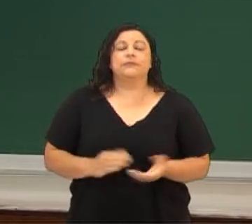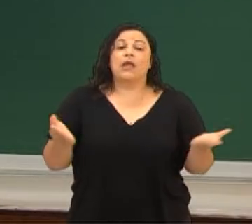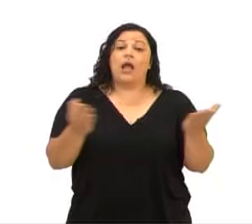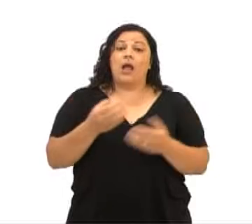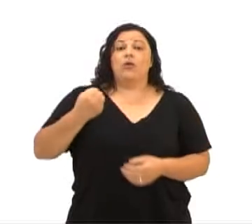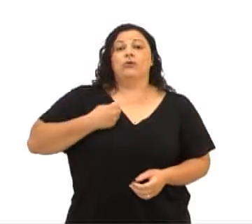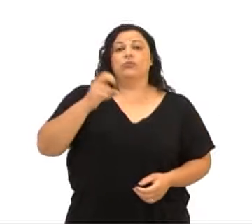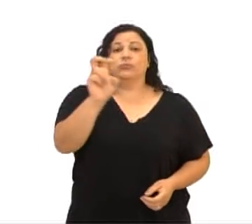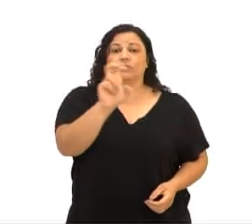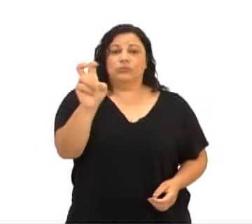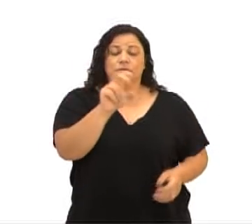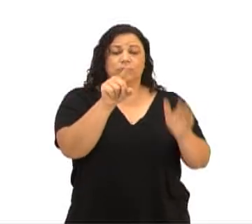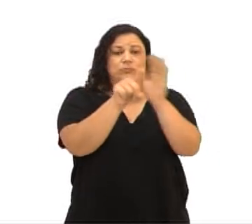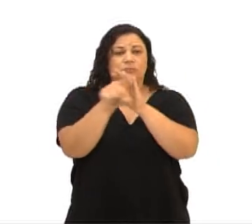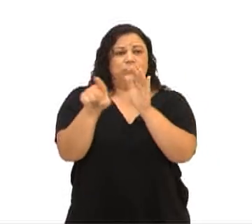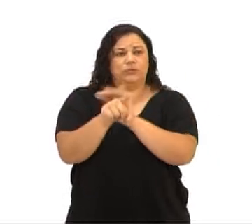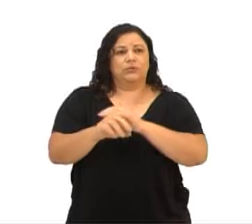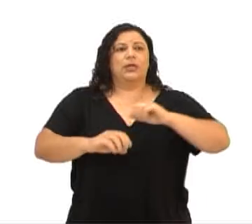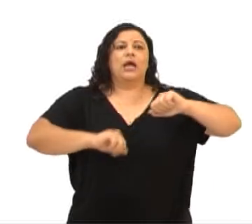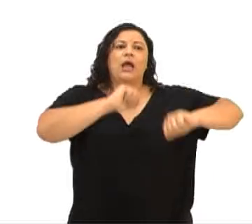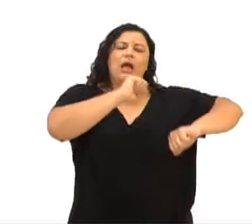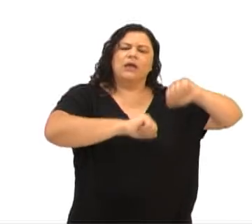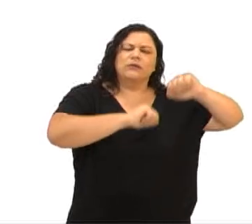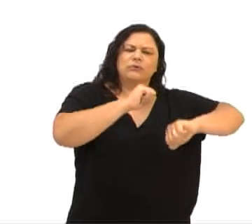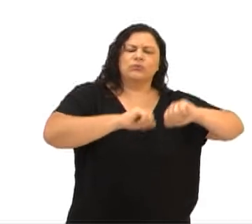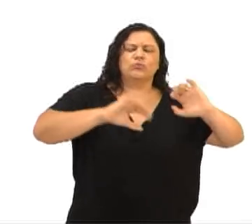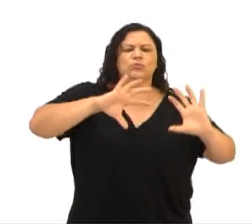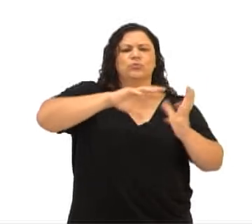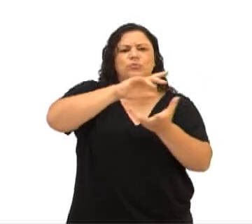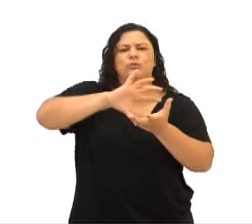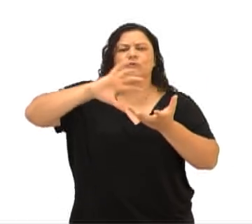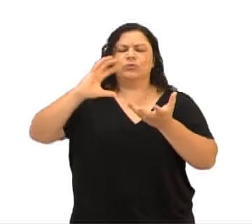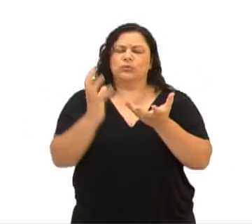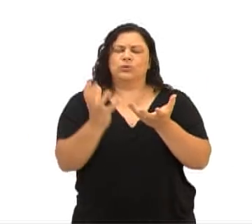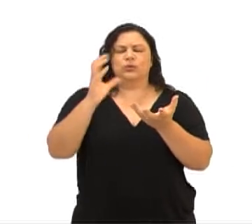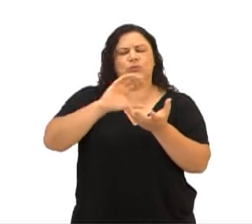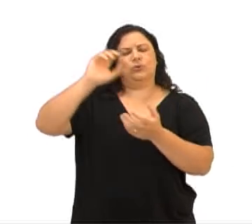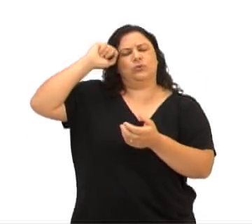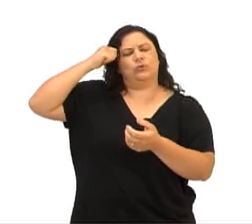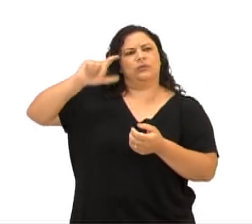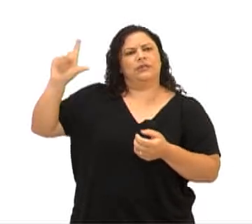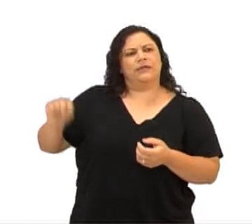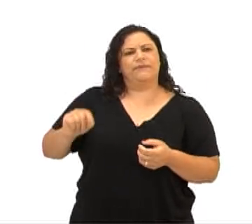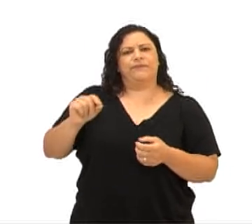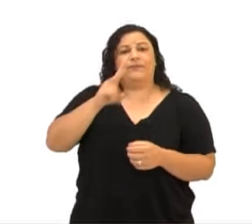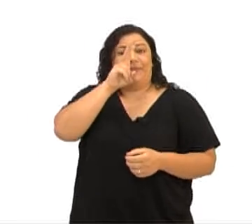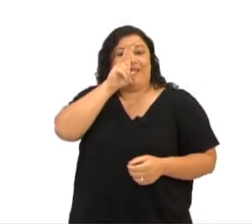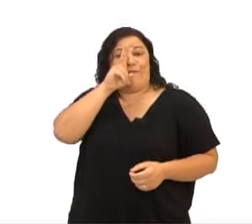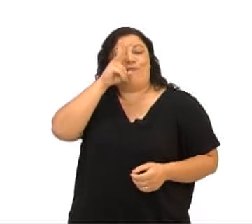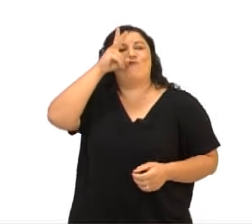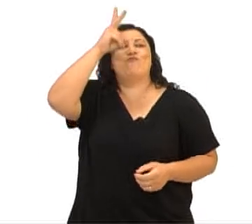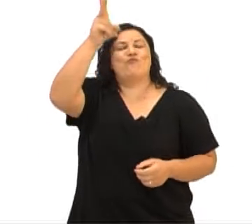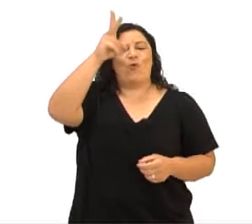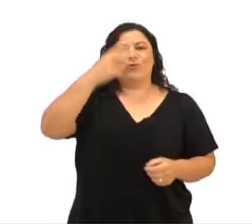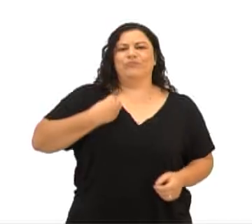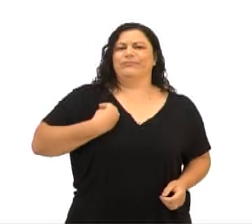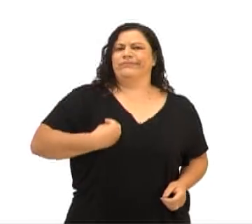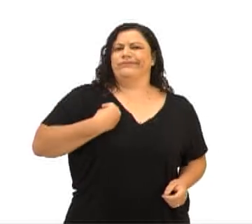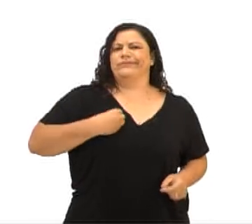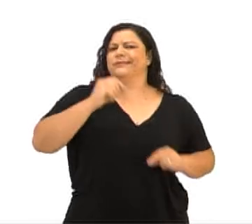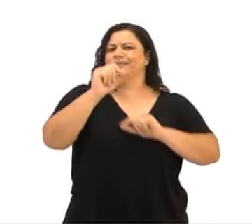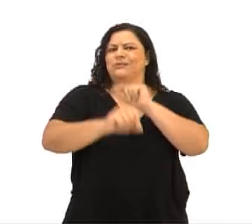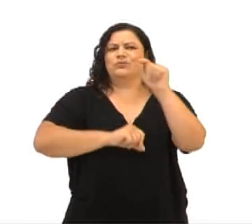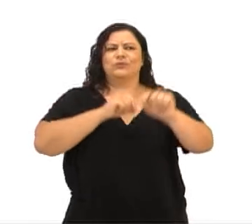para nós aí. A indústria do continente africano é fortemente marcada pela presença das: letra A, indústrias